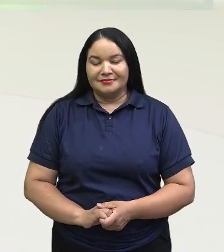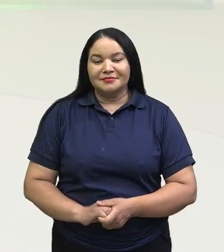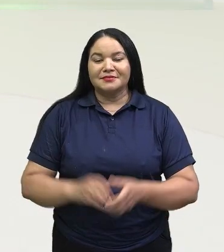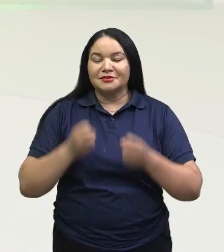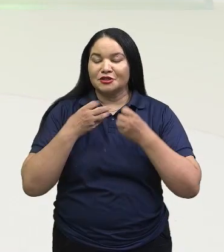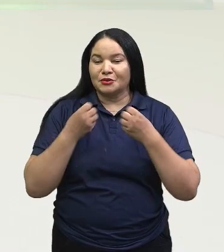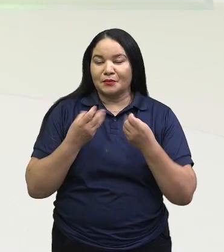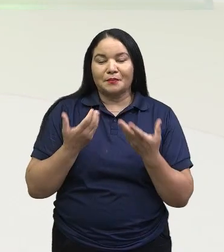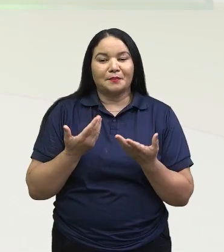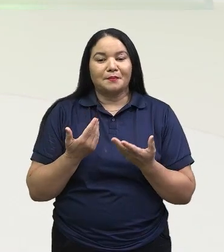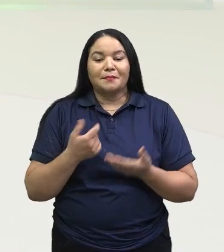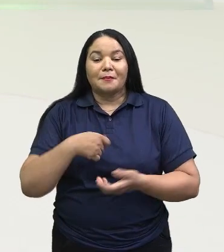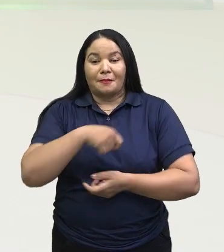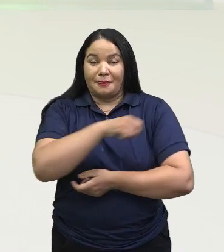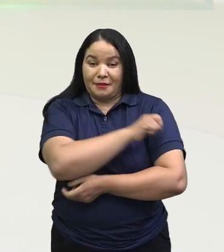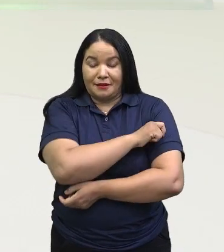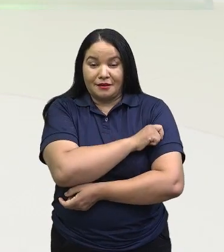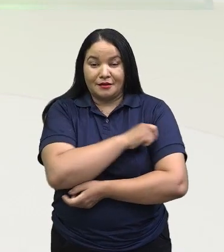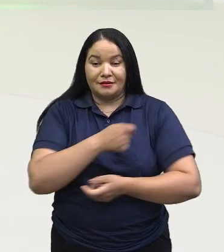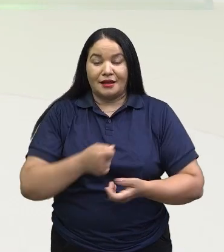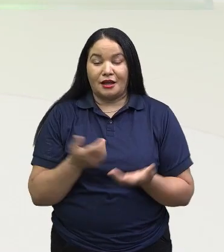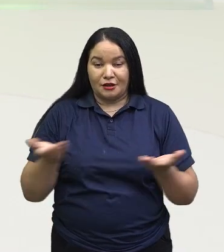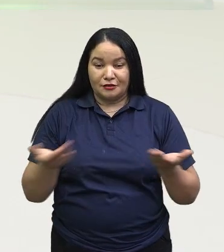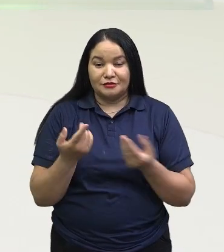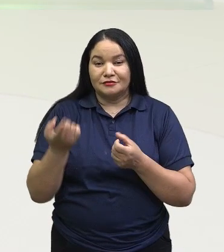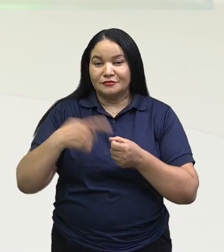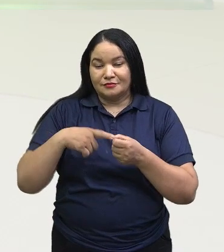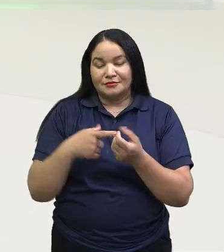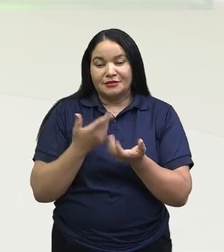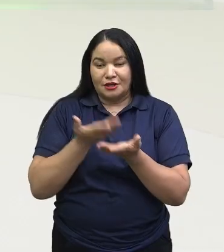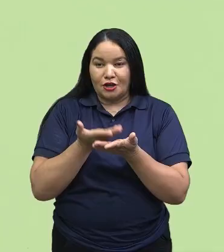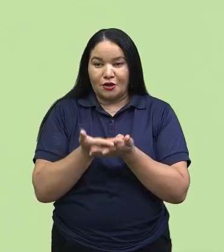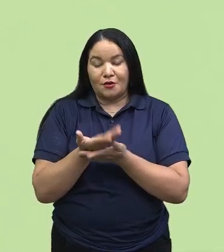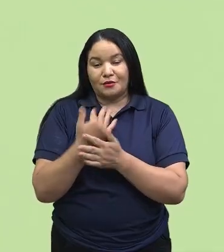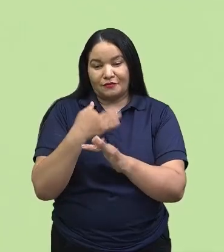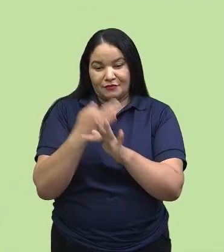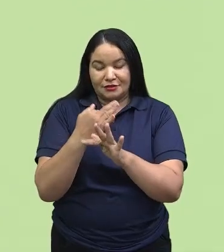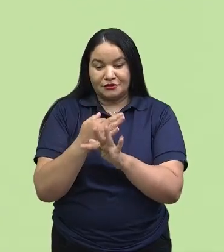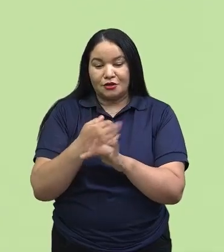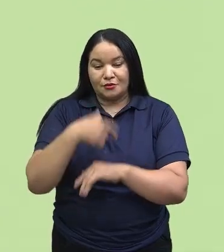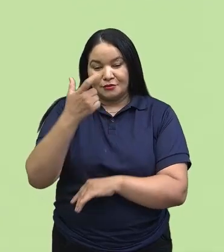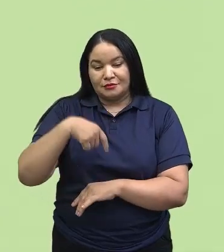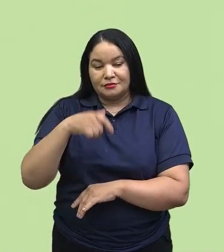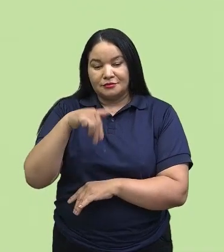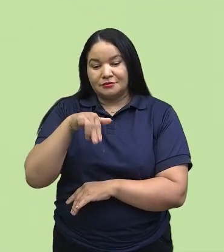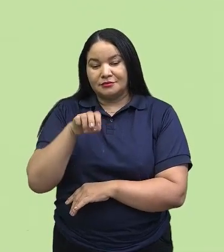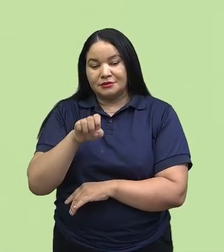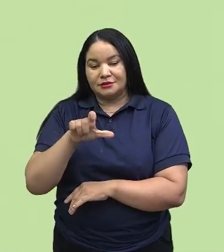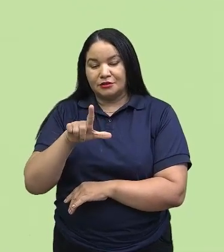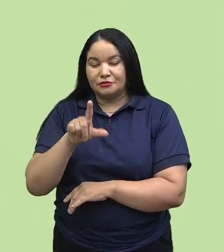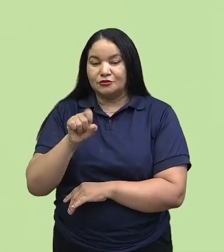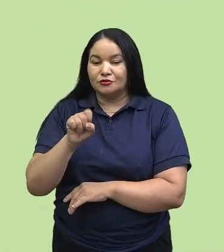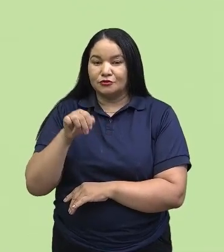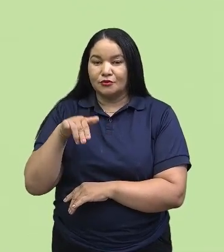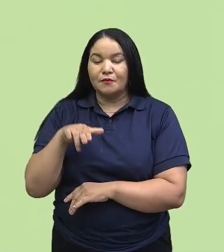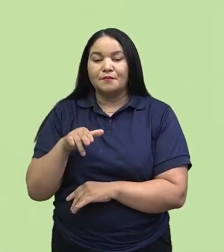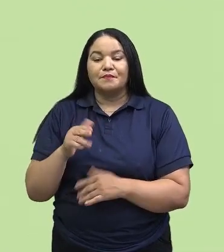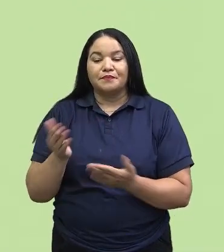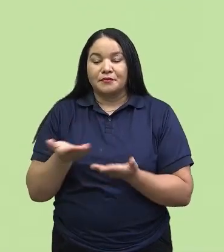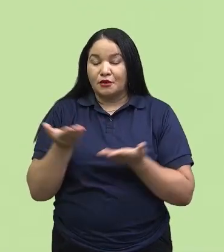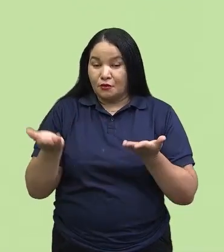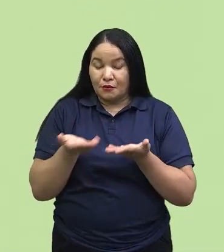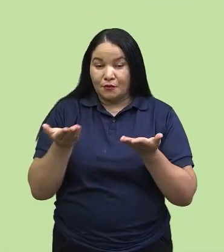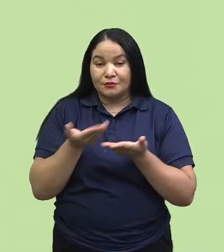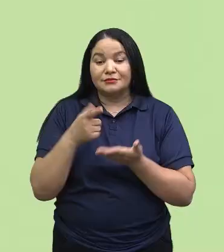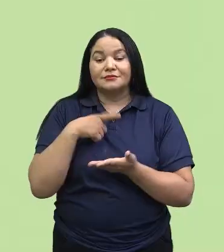Muito bem, queridos estudantes, estamos de volta agora para mais uma aula de Física. Eu sou o professor Nelson Bezerra e hoje é o